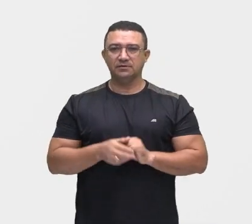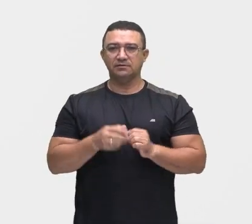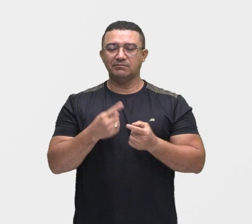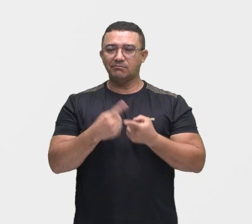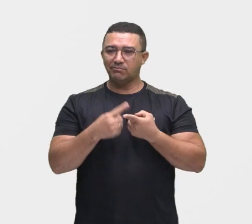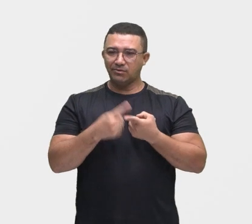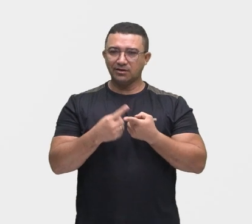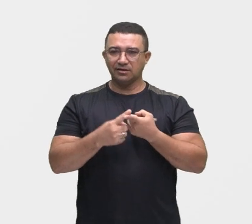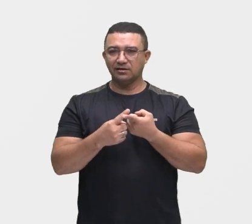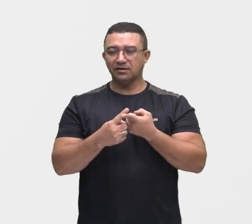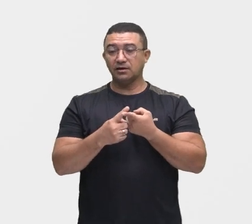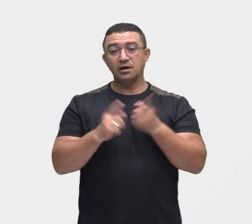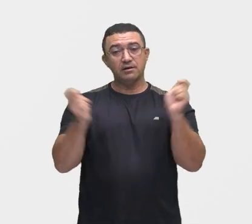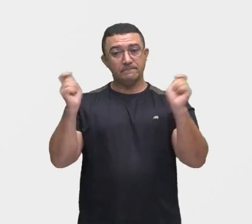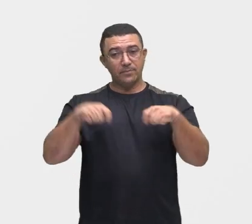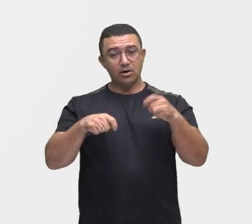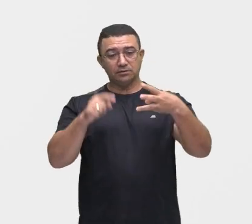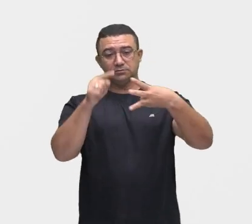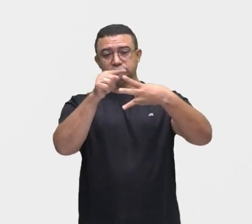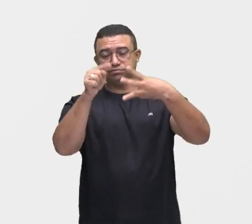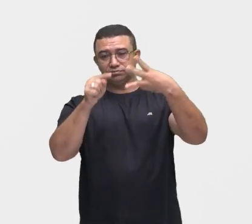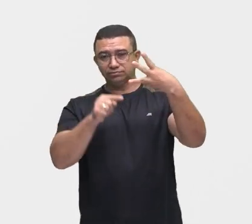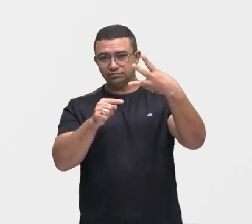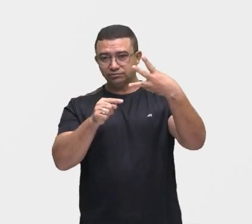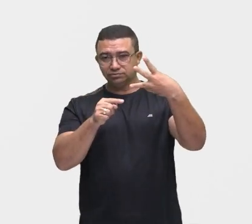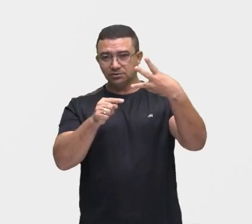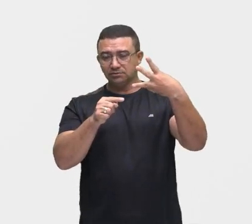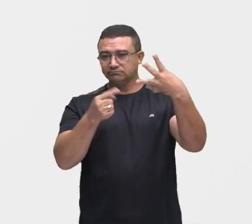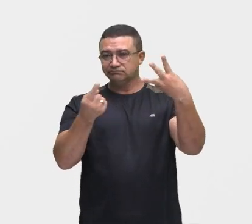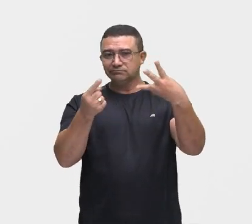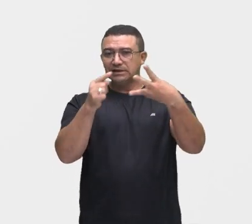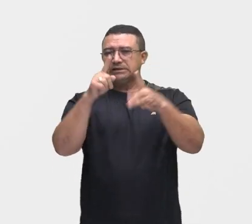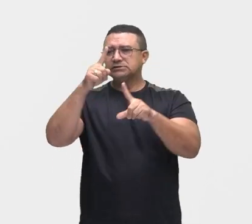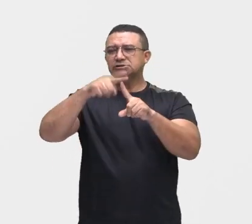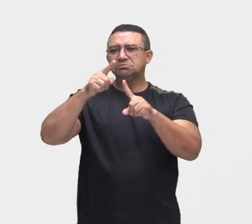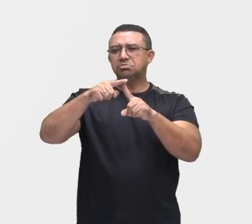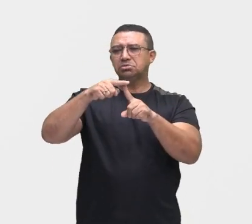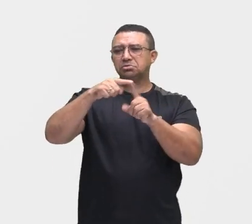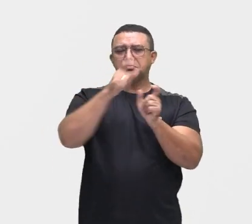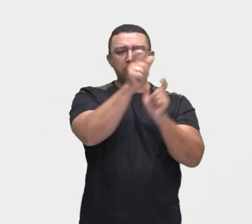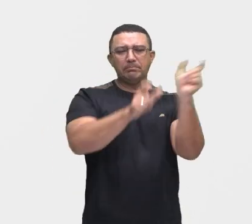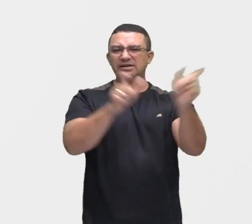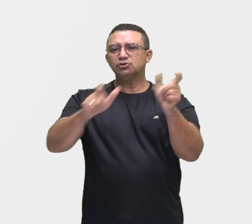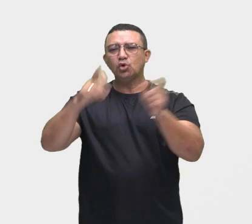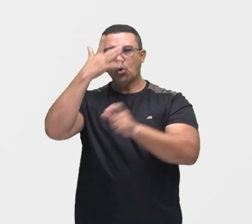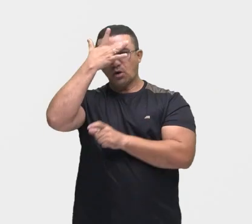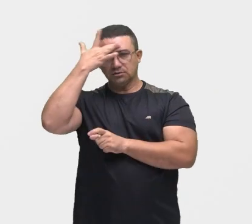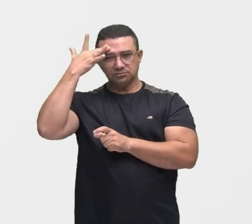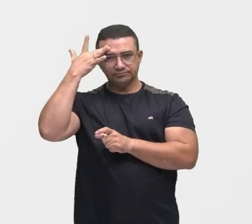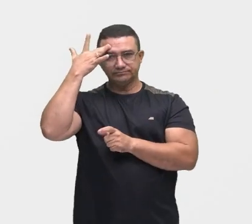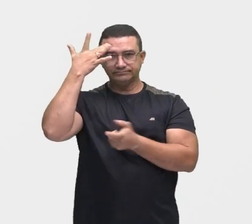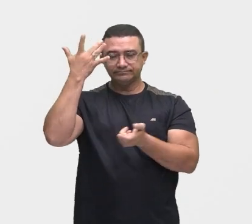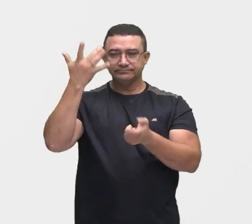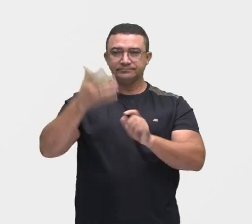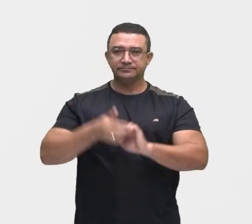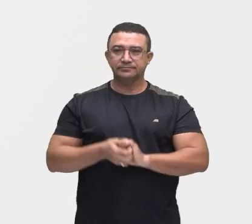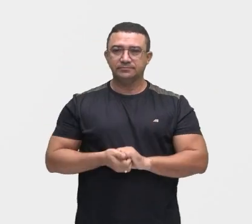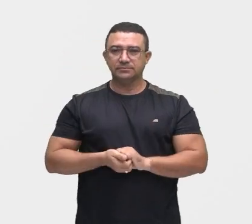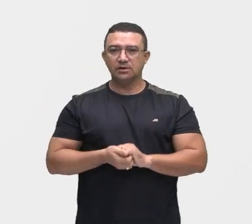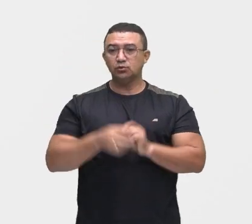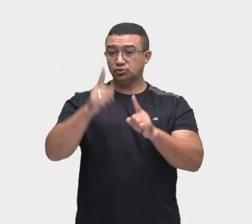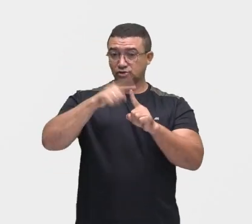endereçados a 3 tipos, a 3 públicos, não é? 3 tipos de públicos e